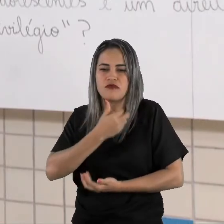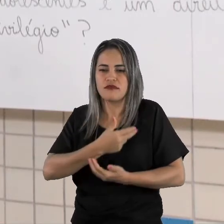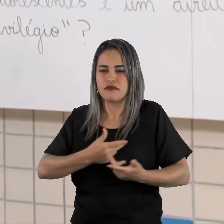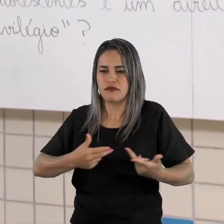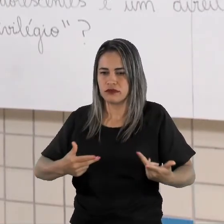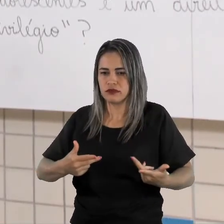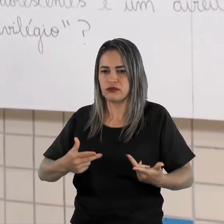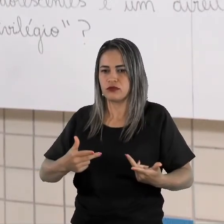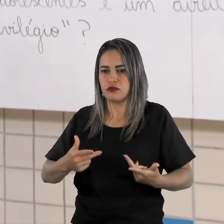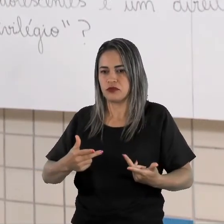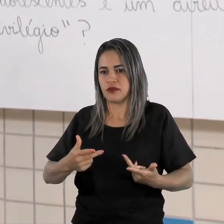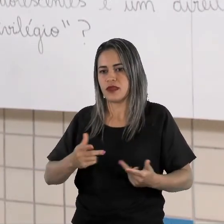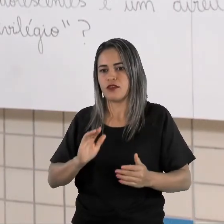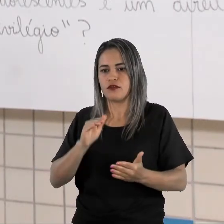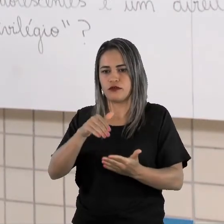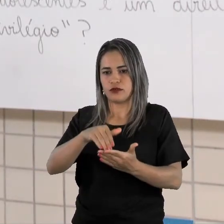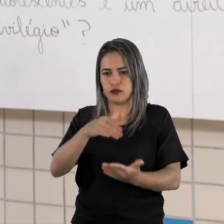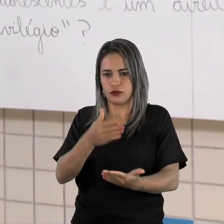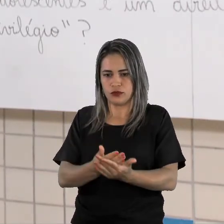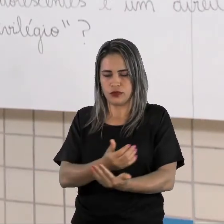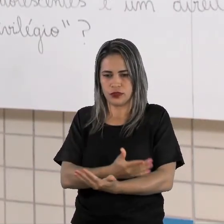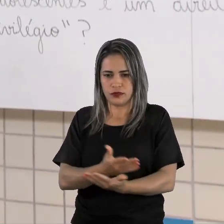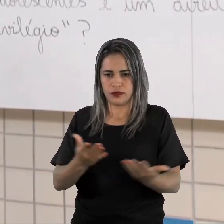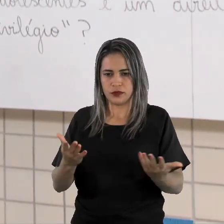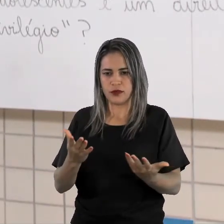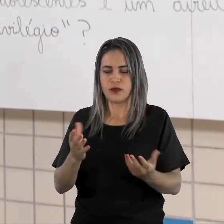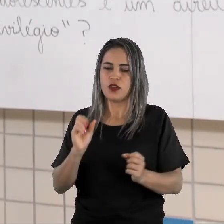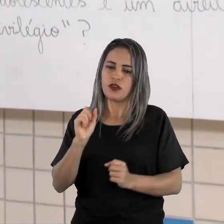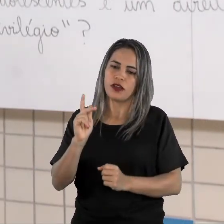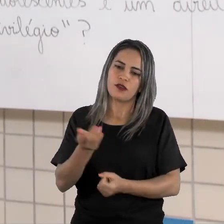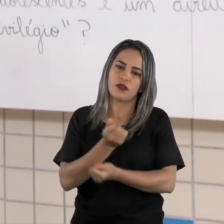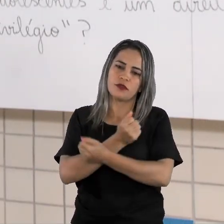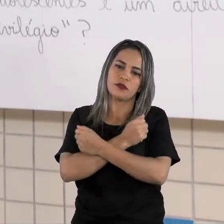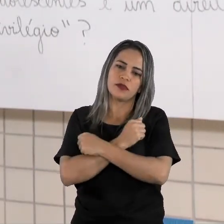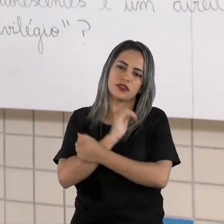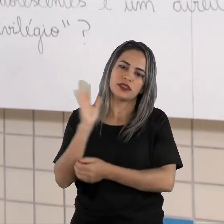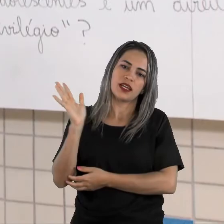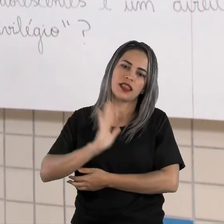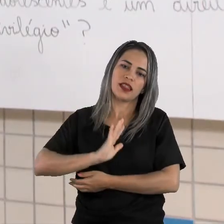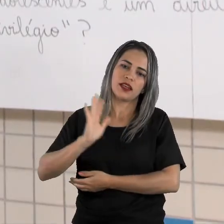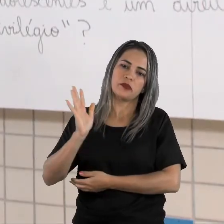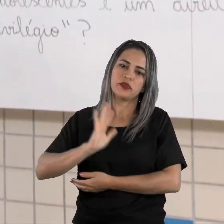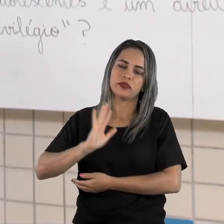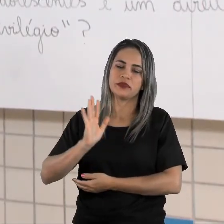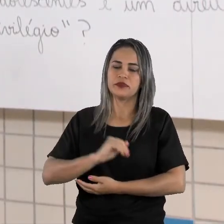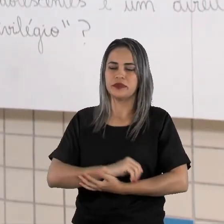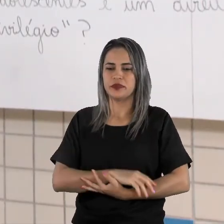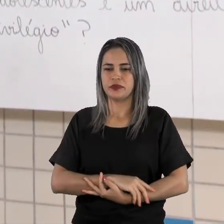término do estudo de vocês, ok? Um abraço e até a próxima!